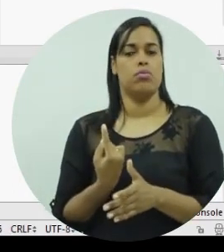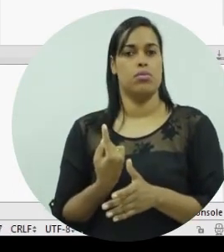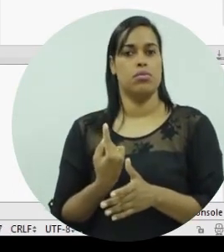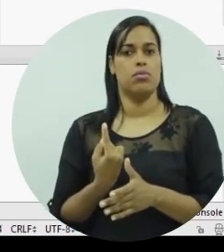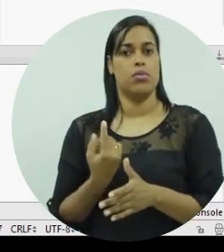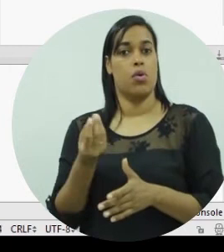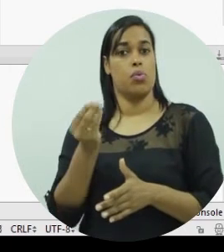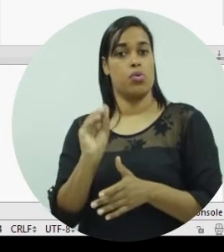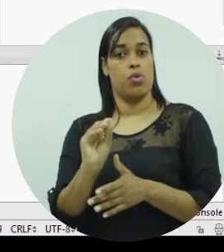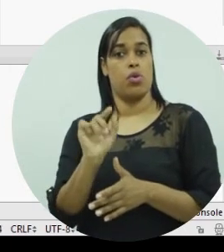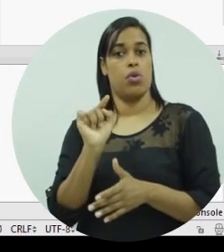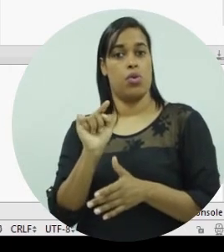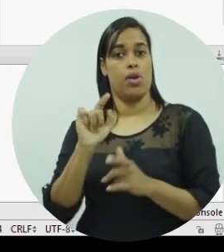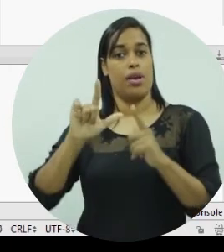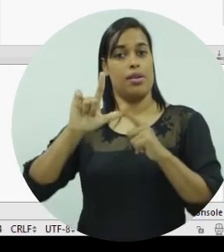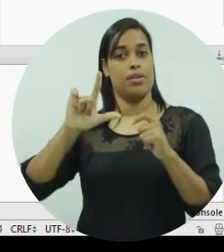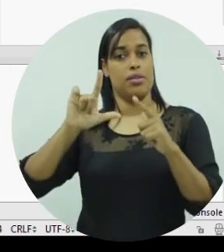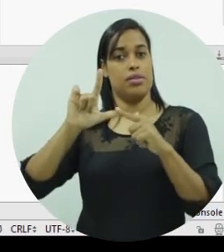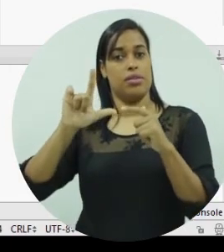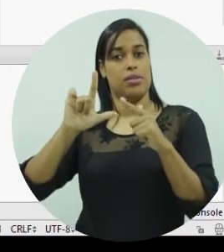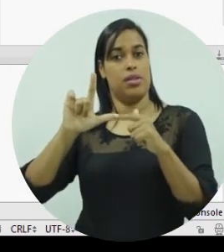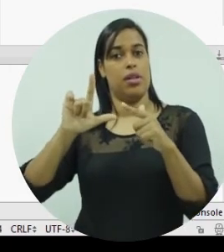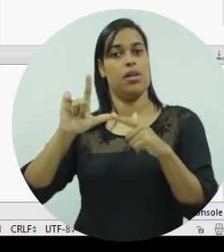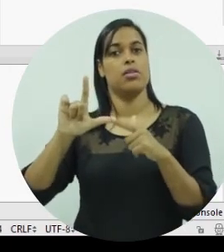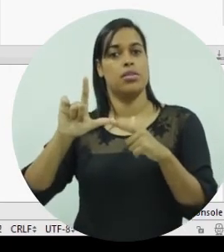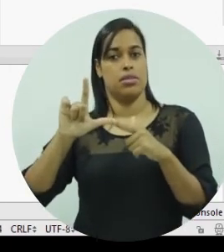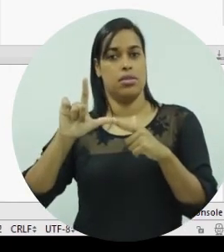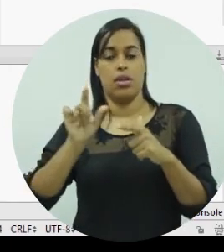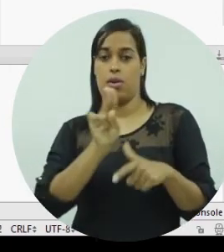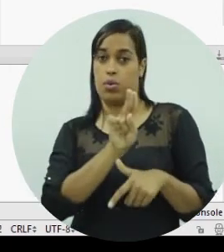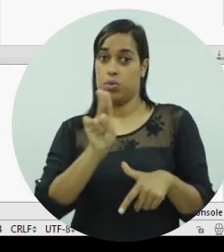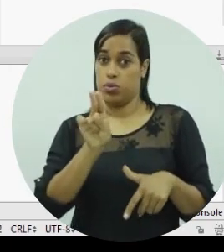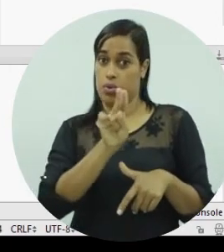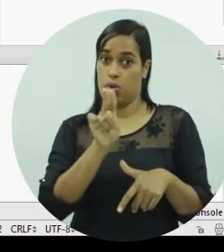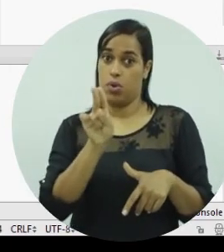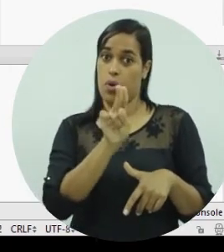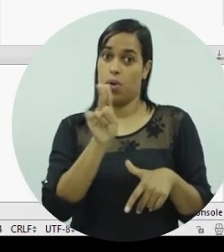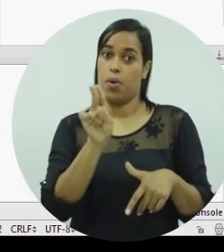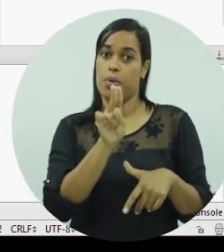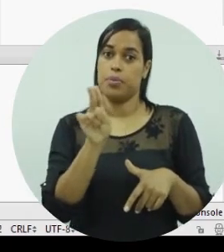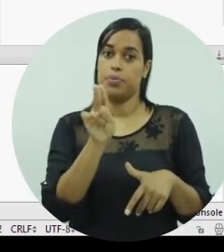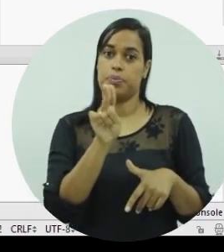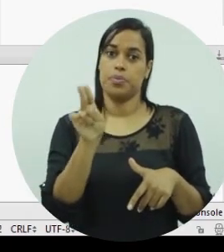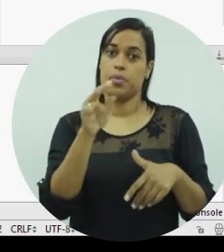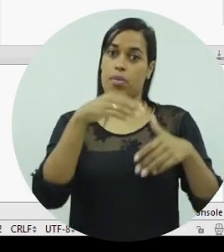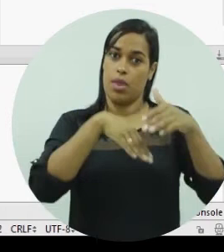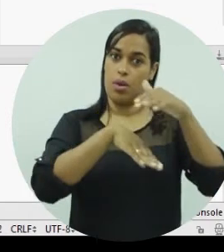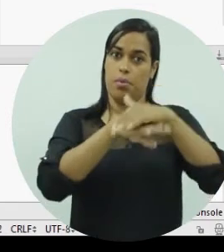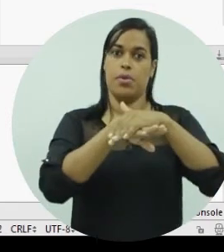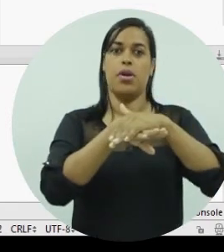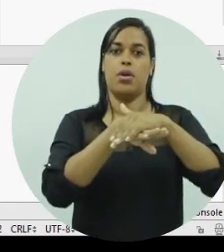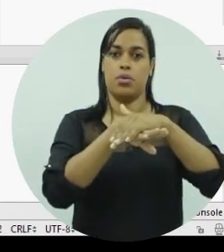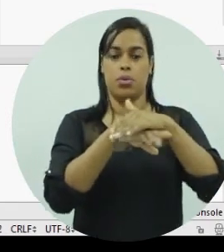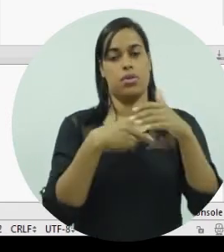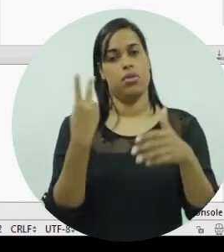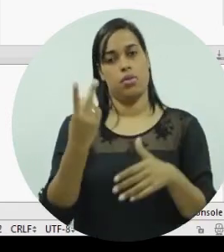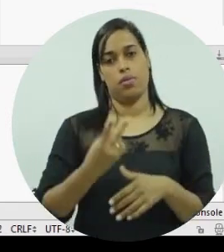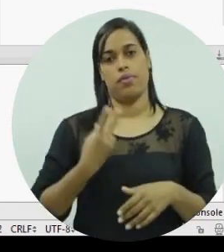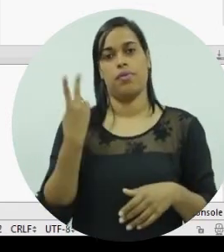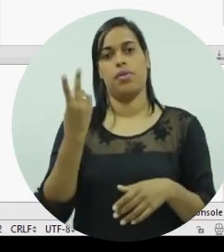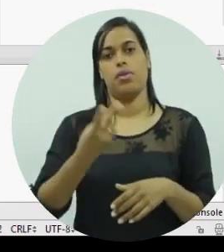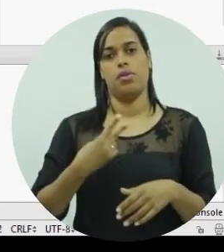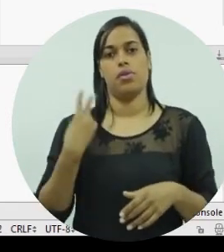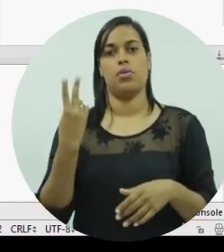então aqui letra, que vai ser o nome que eu dei para guardar um determinado valor.